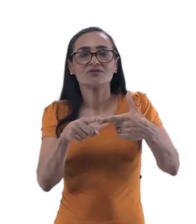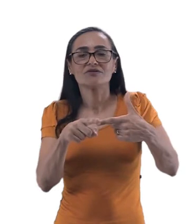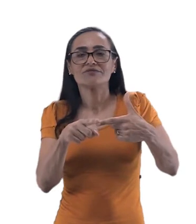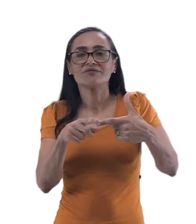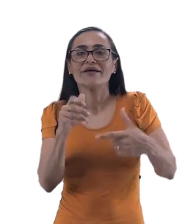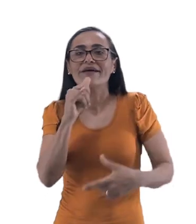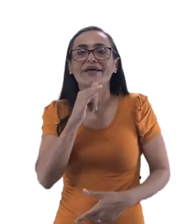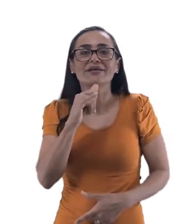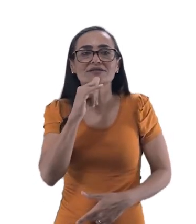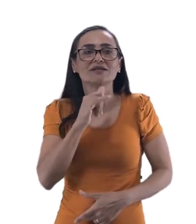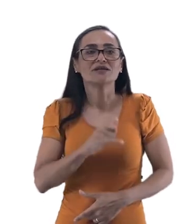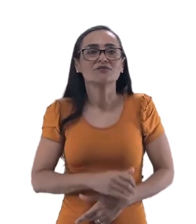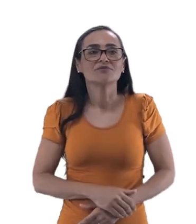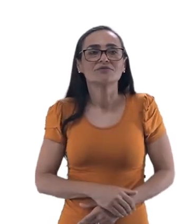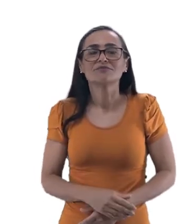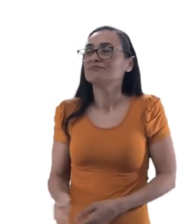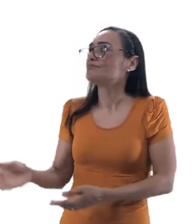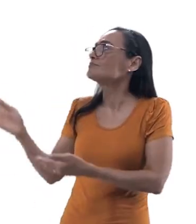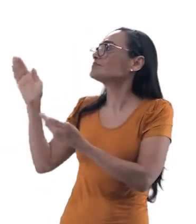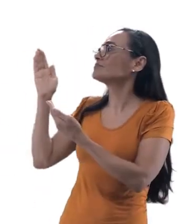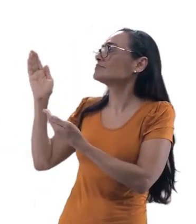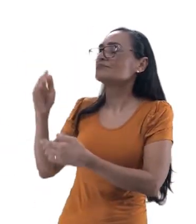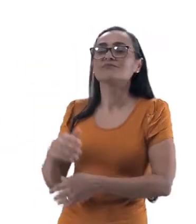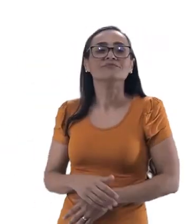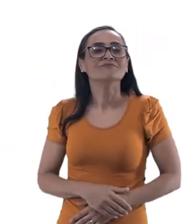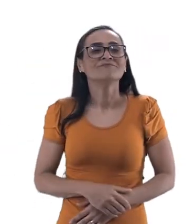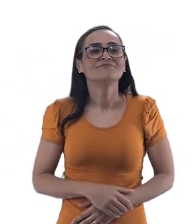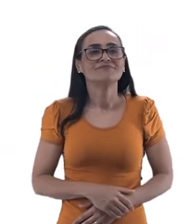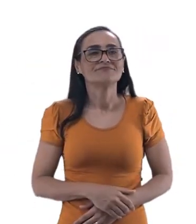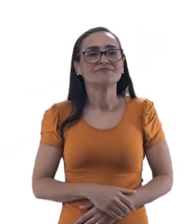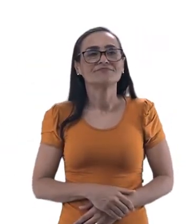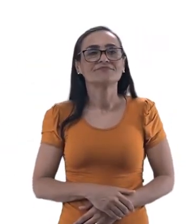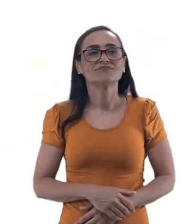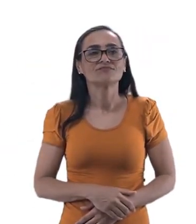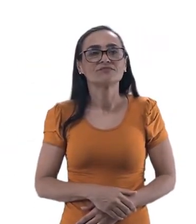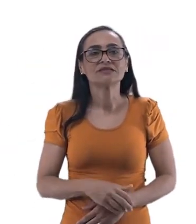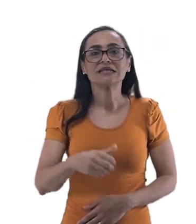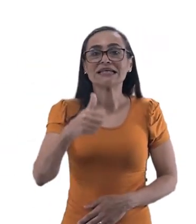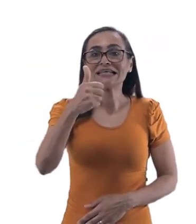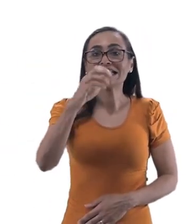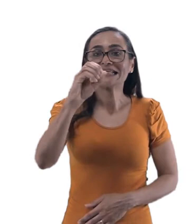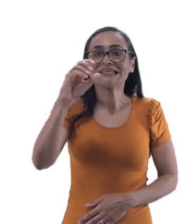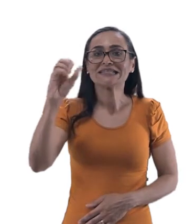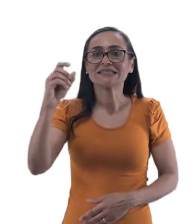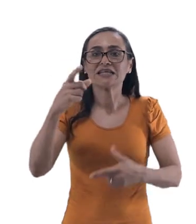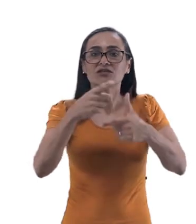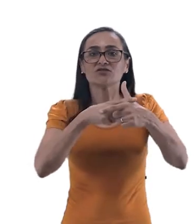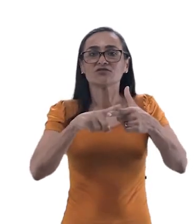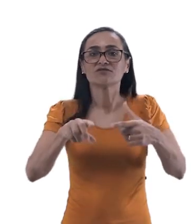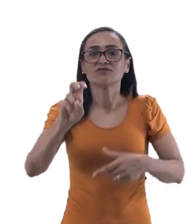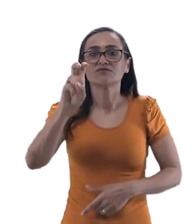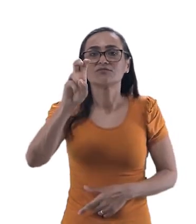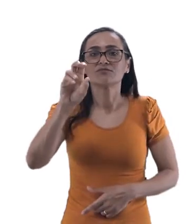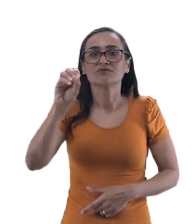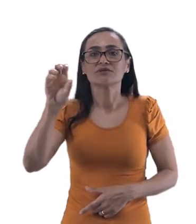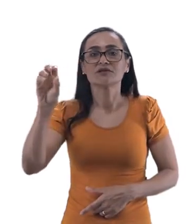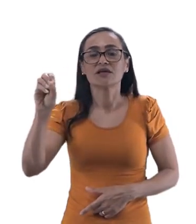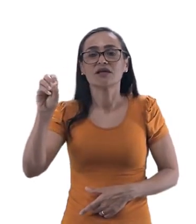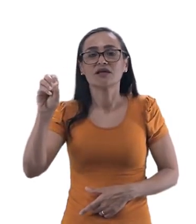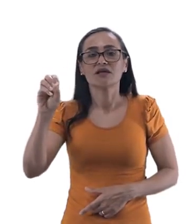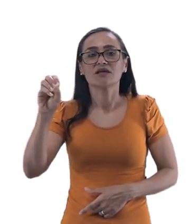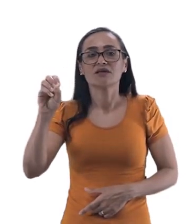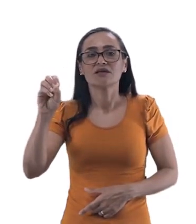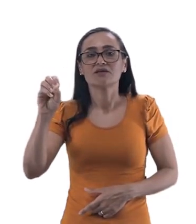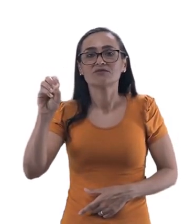aqui, estou pegando esse direcionamento. 100 dividido por